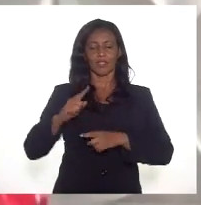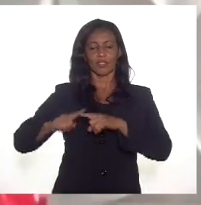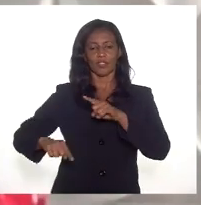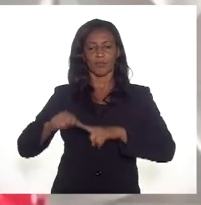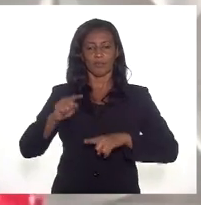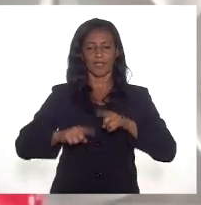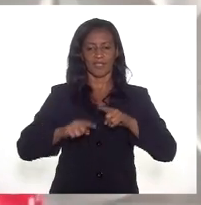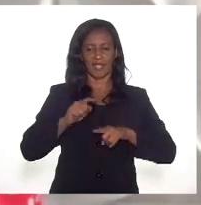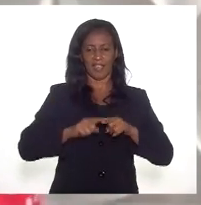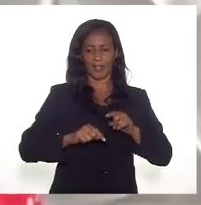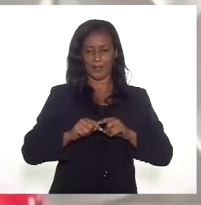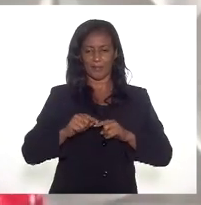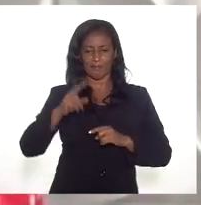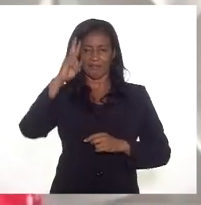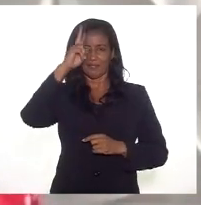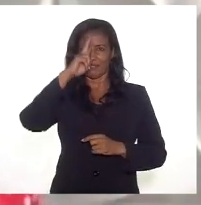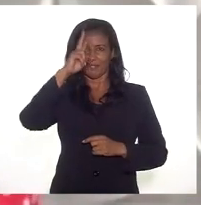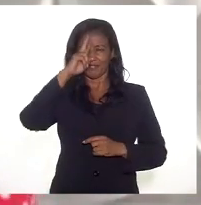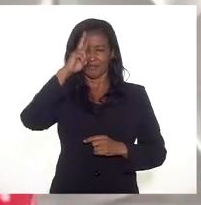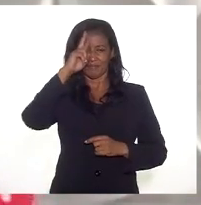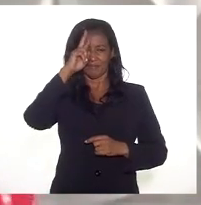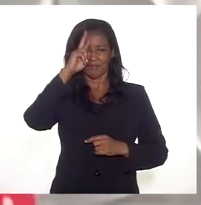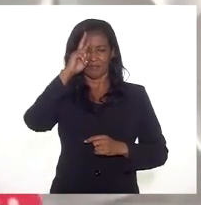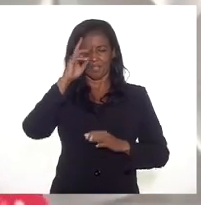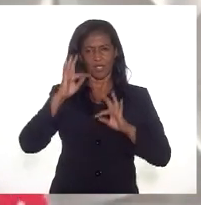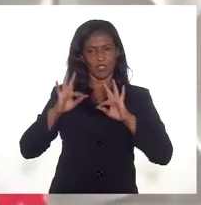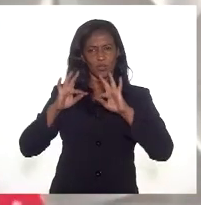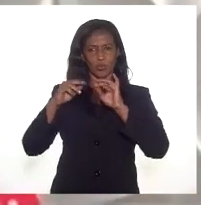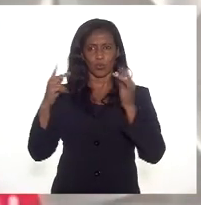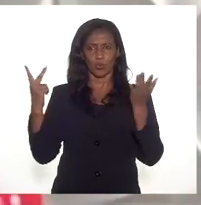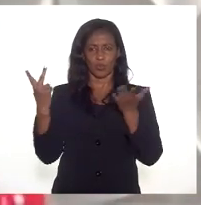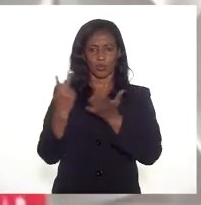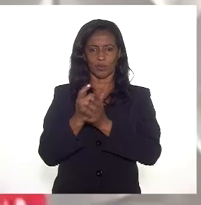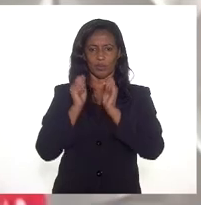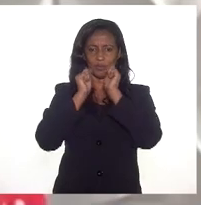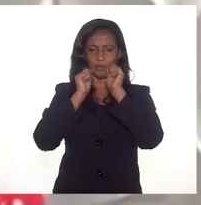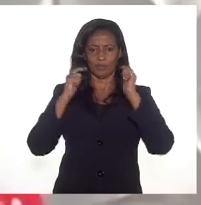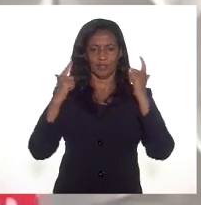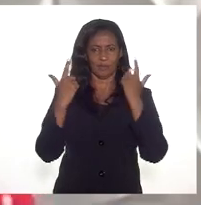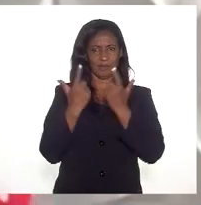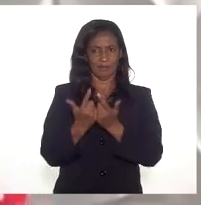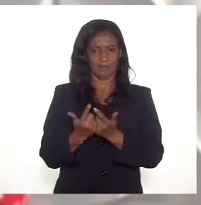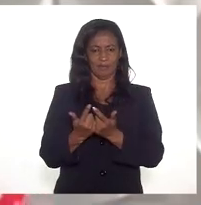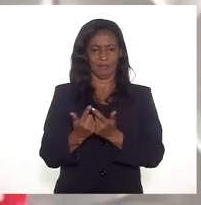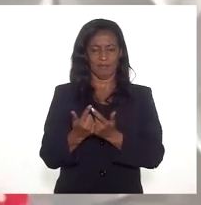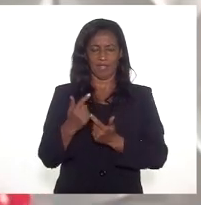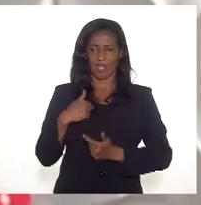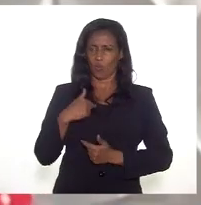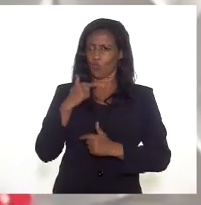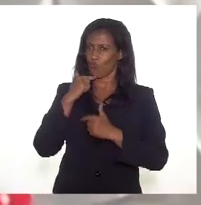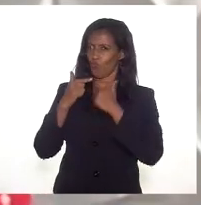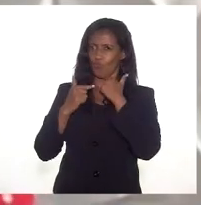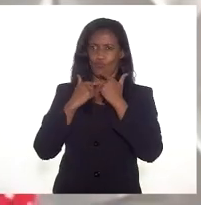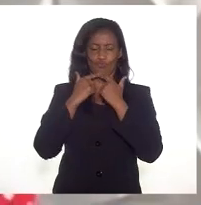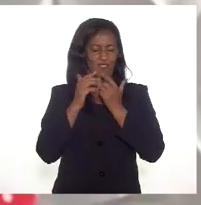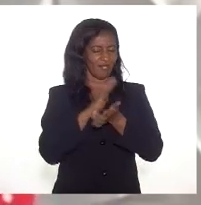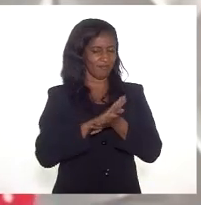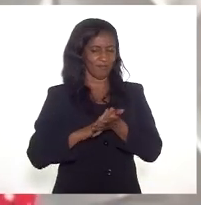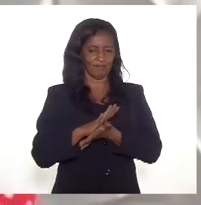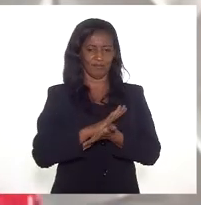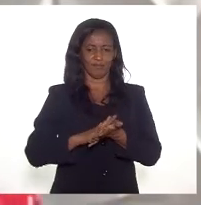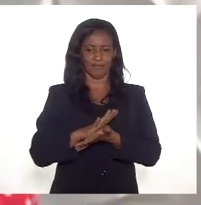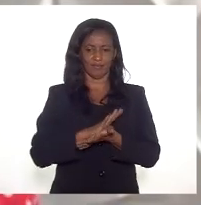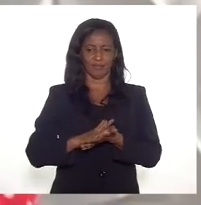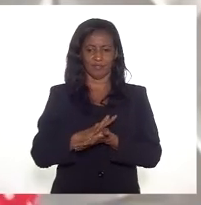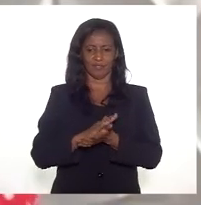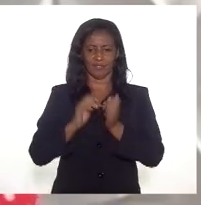a memória, né, dos atos desenvolvidos pela Assembleia Legislativa, e eu não tenho a menor dúvida que